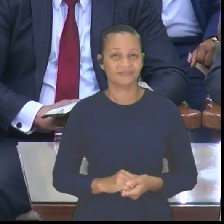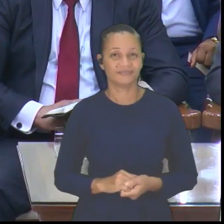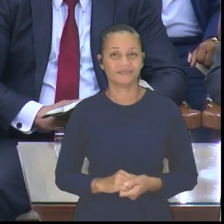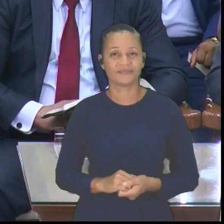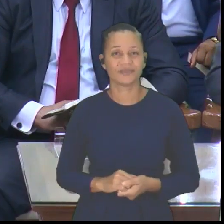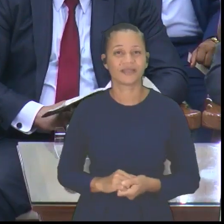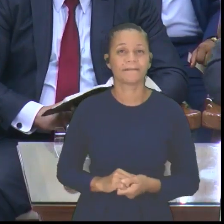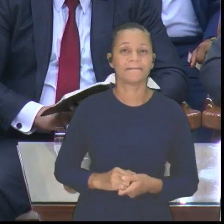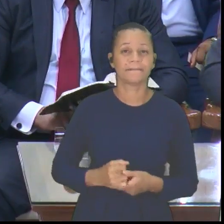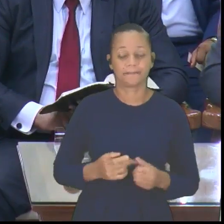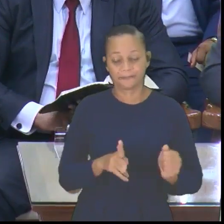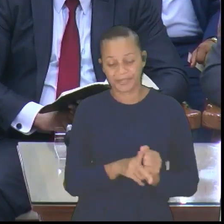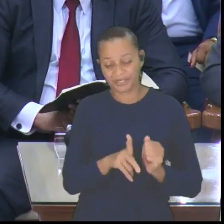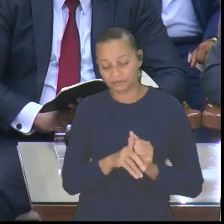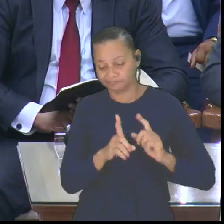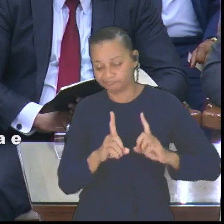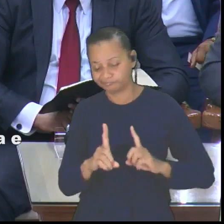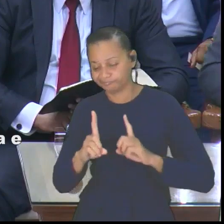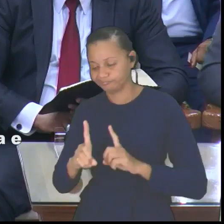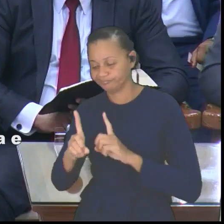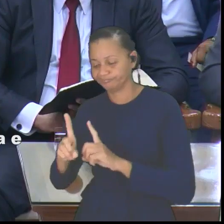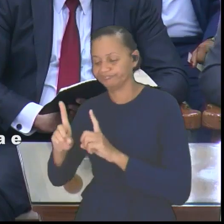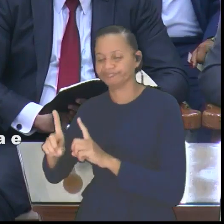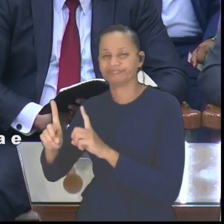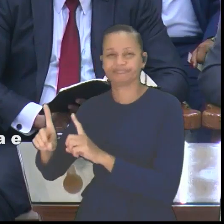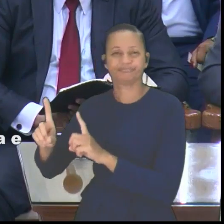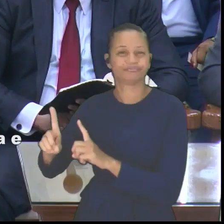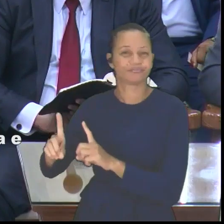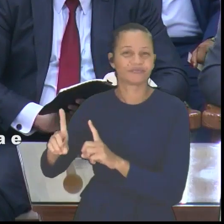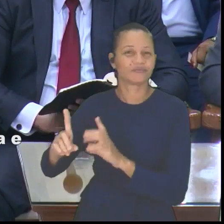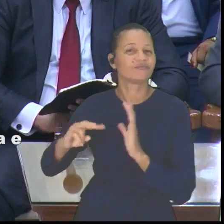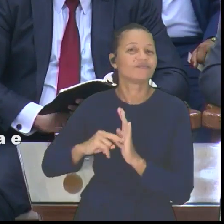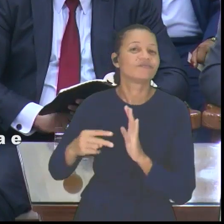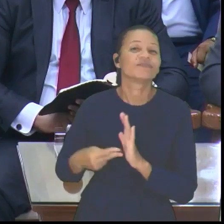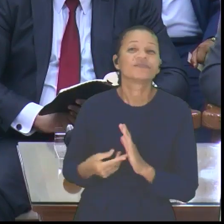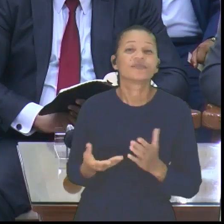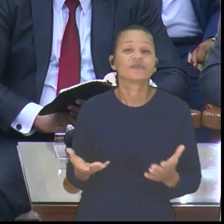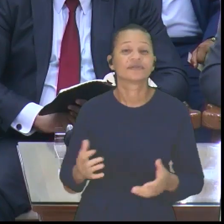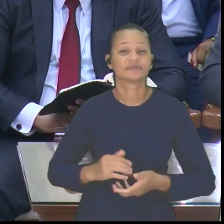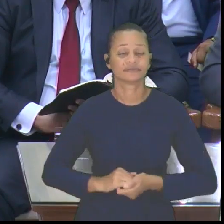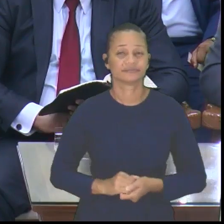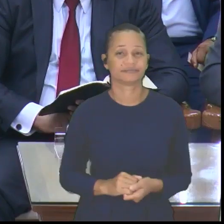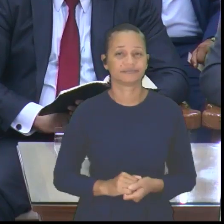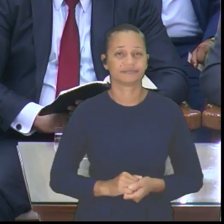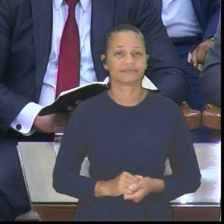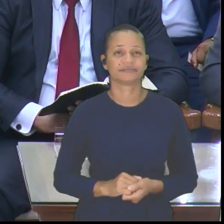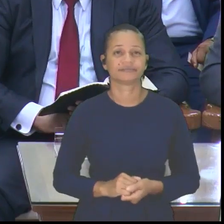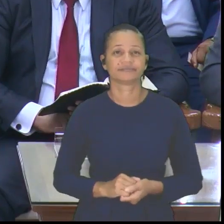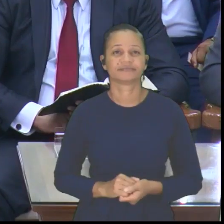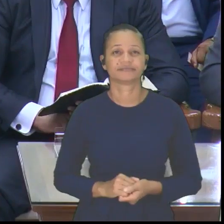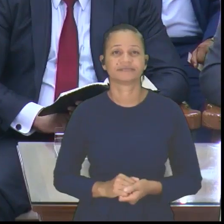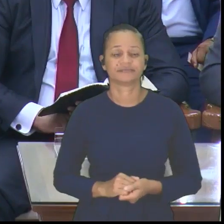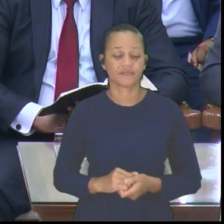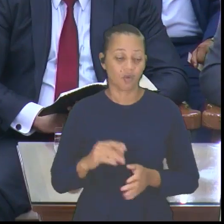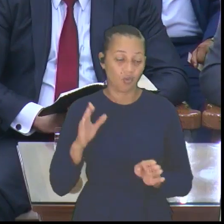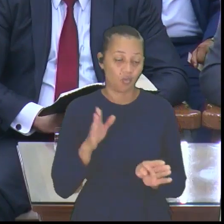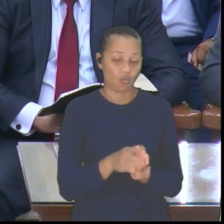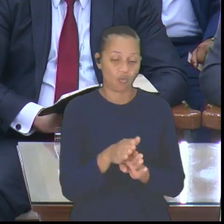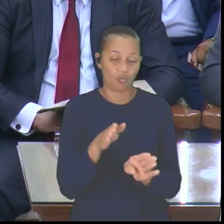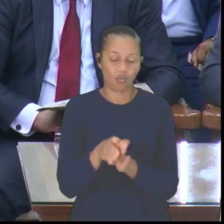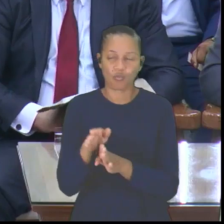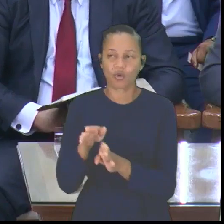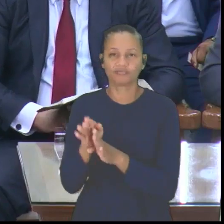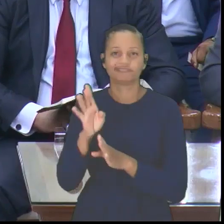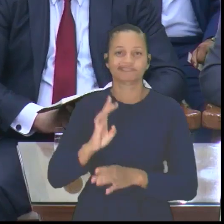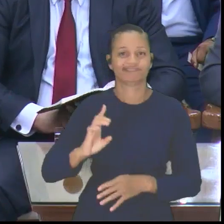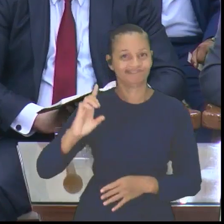Aí Pedro vai seguindo o anjo. Sabe o que é que isso aqui fala, irmãos? Fala da orientação de